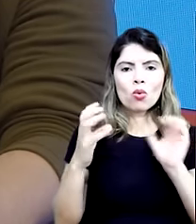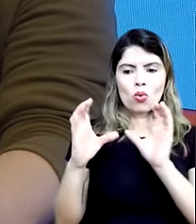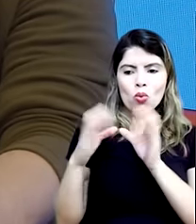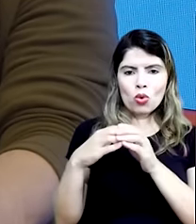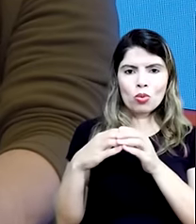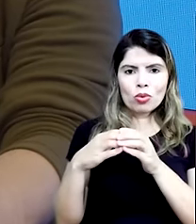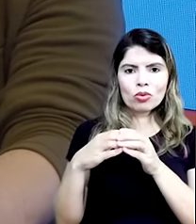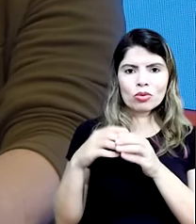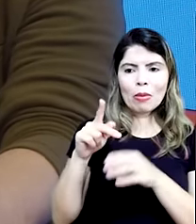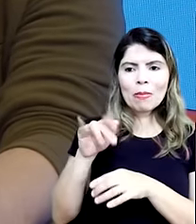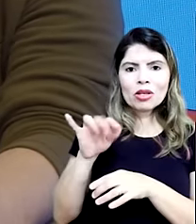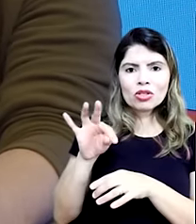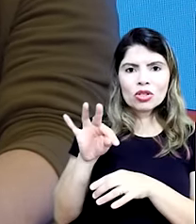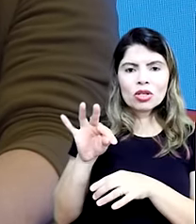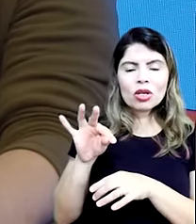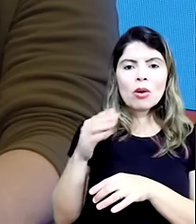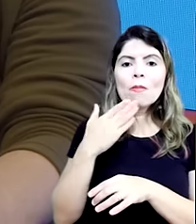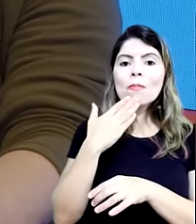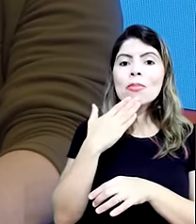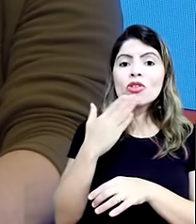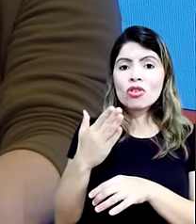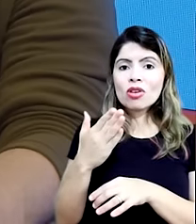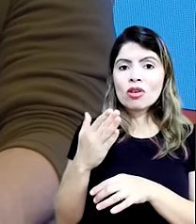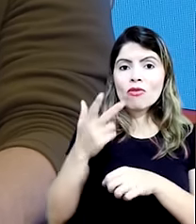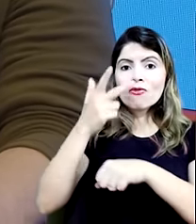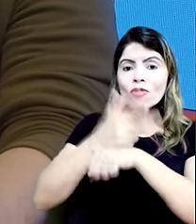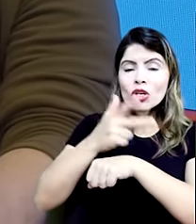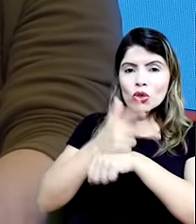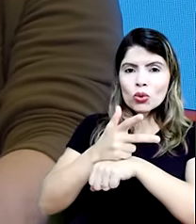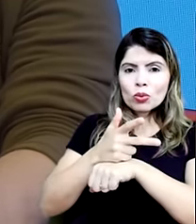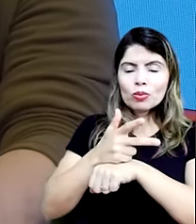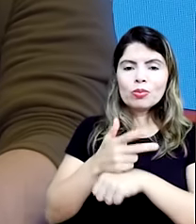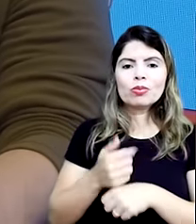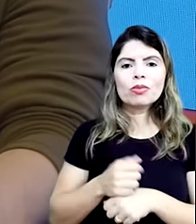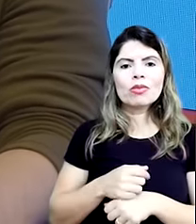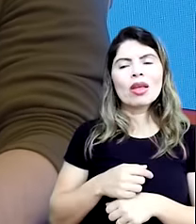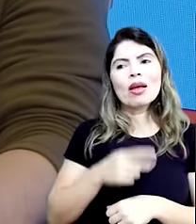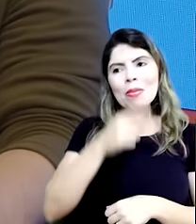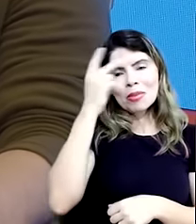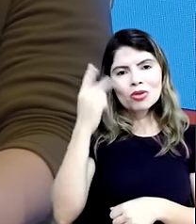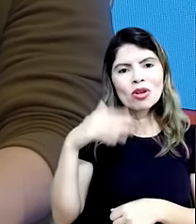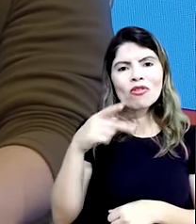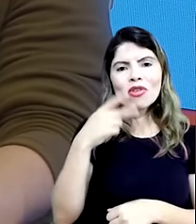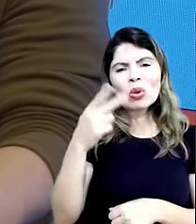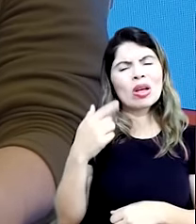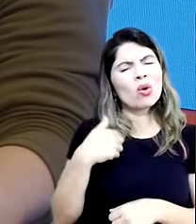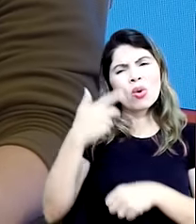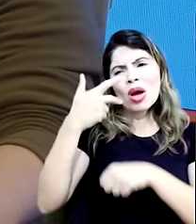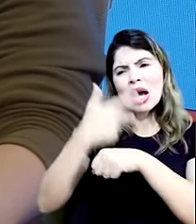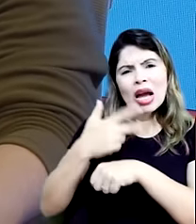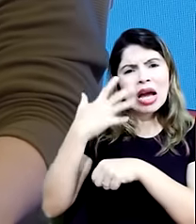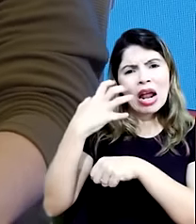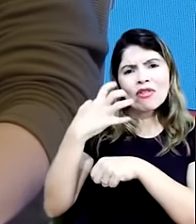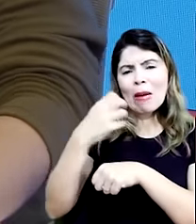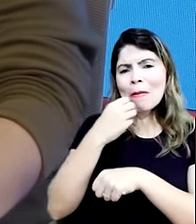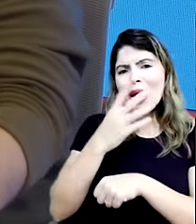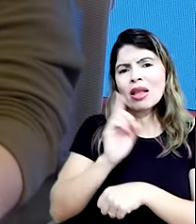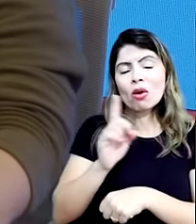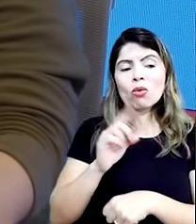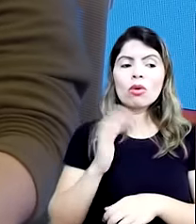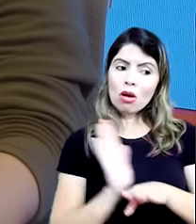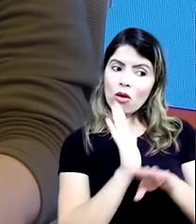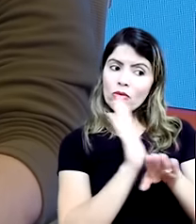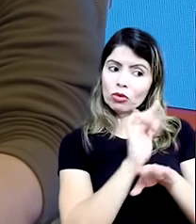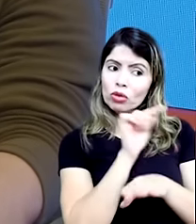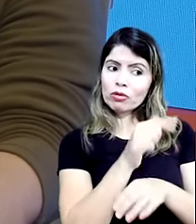Pit eu pedia para eles fazerem um vídeo e o pessoal falou não eu não gravo bem não fica tão bom falo não eu tenho eu vou te ajudar a melhorar você vai melhorar e eu